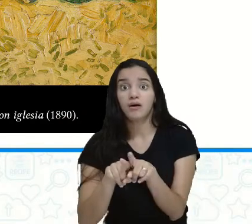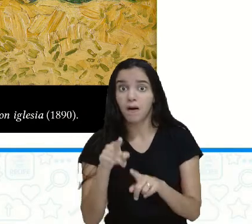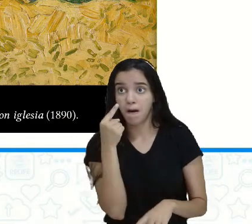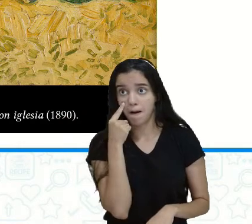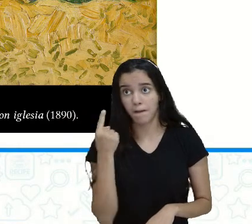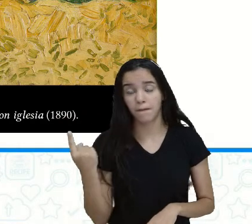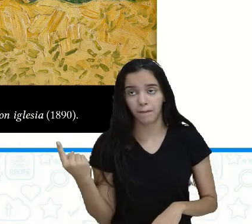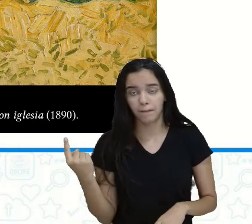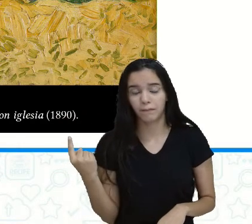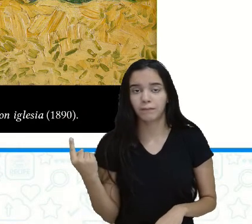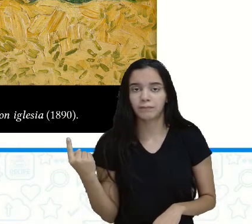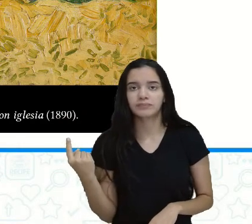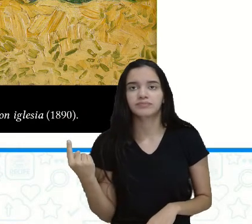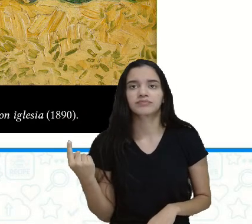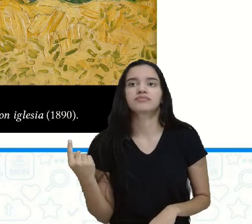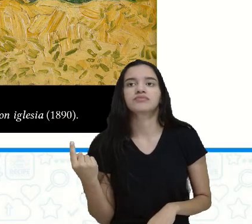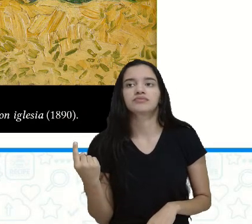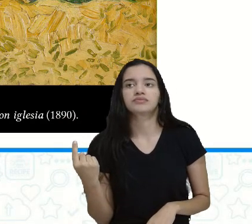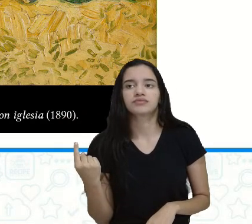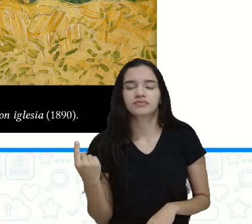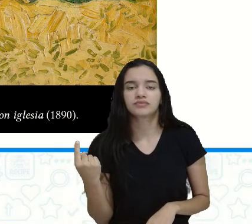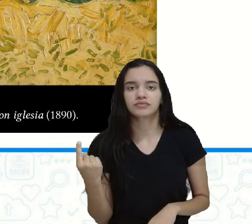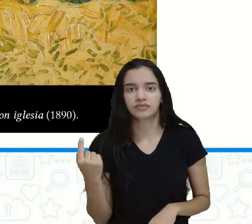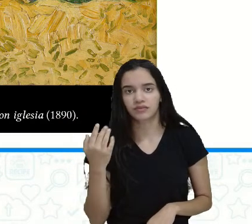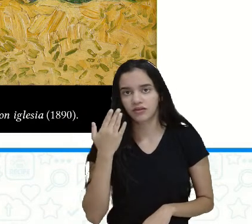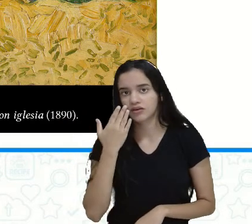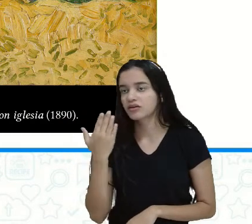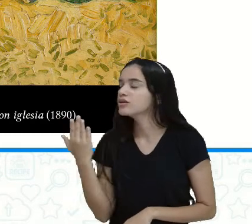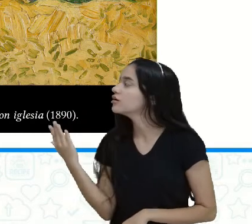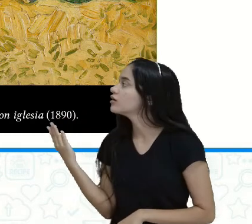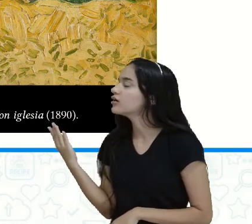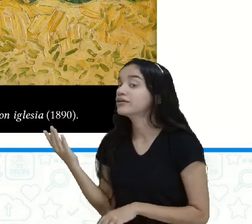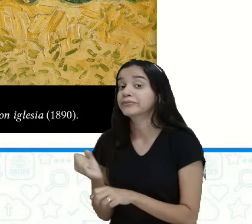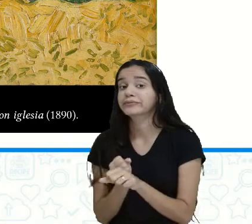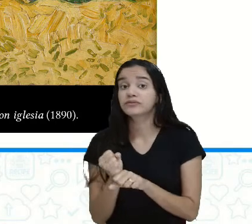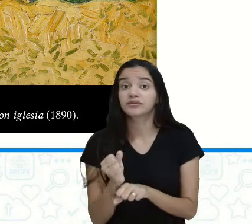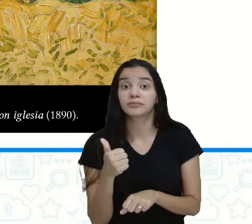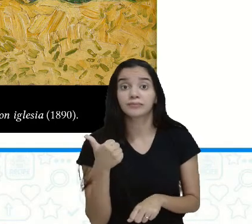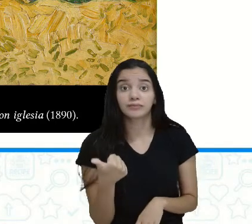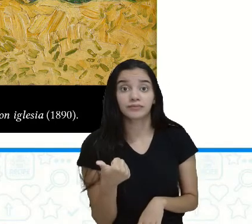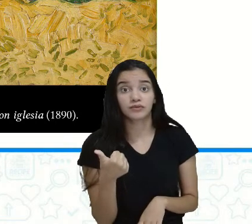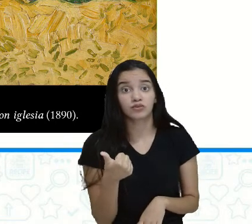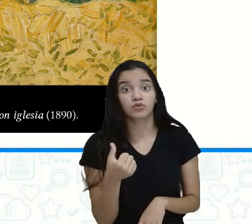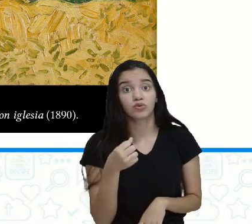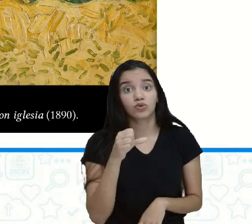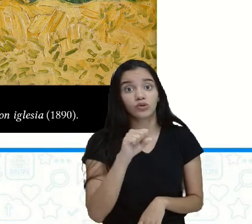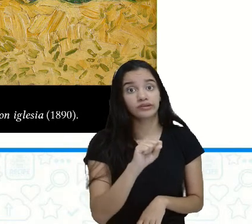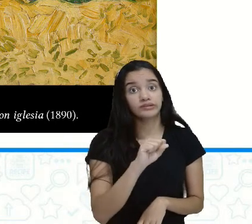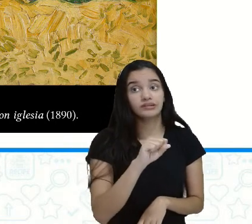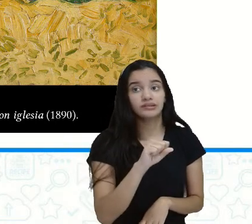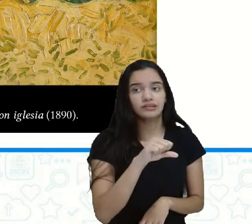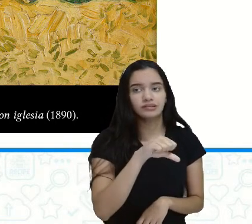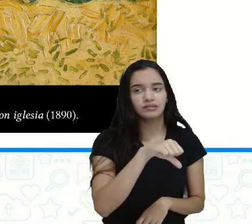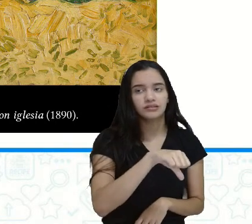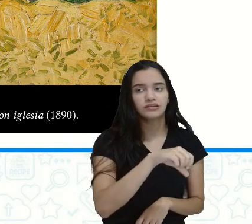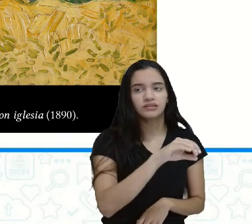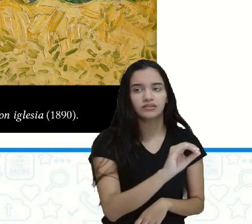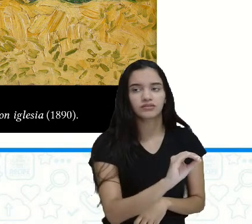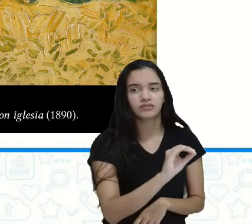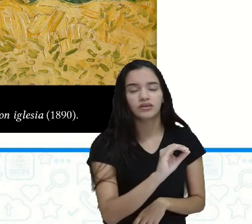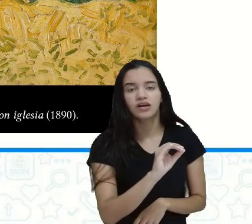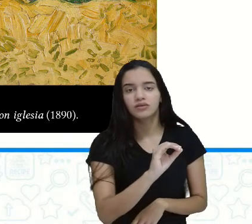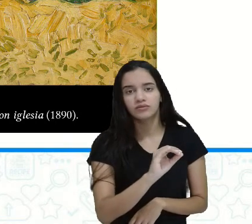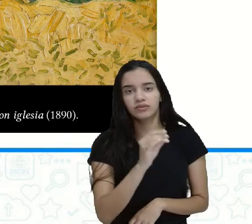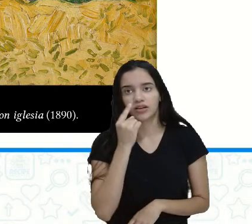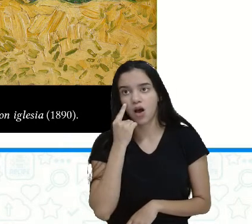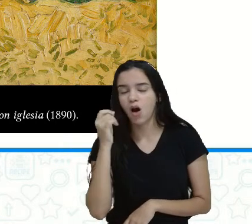ó, Vista de Alver con Iglesia, de 1890, é de Van Gogh. Olha a imagem também,